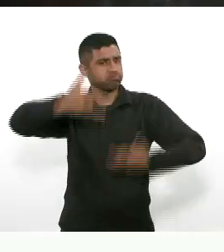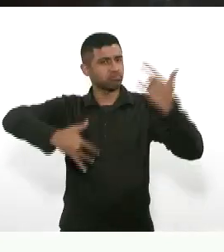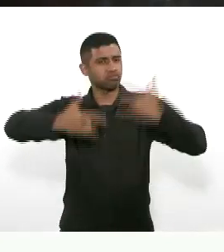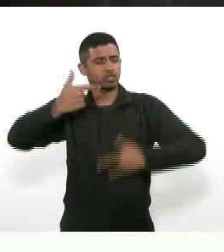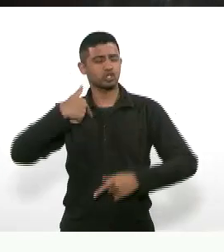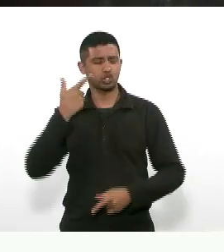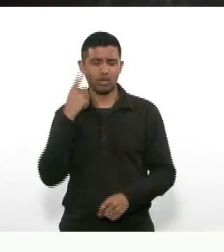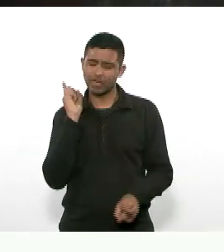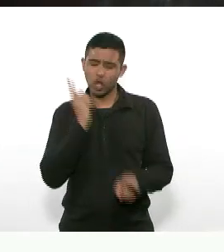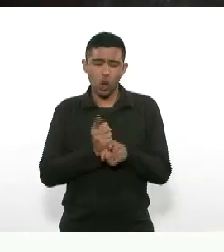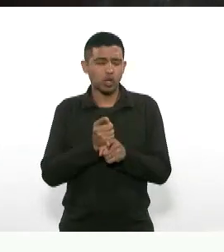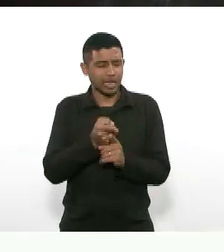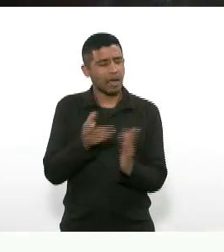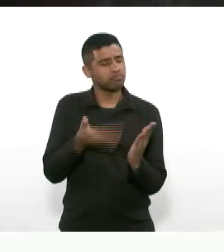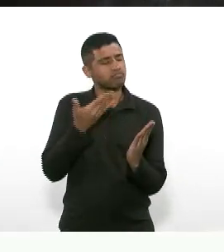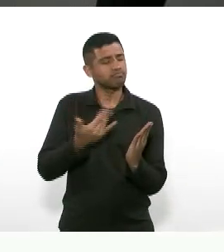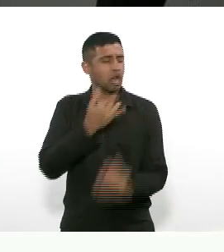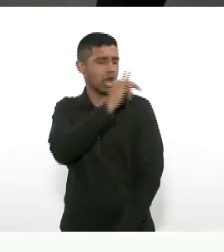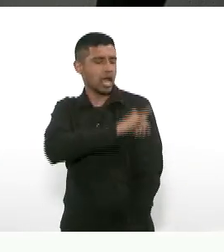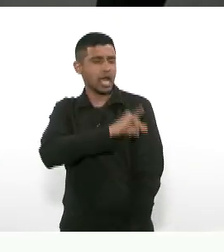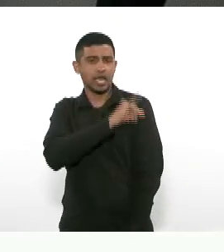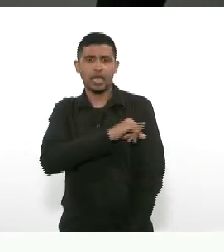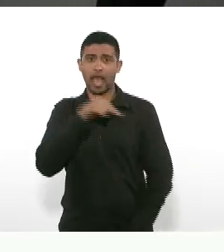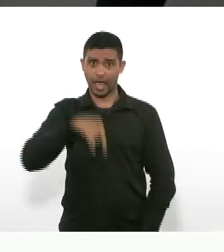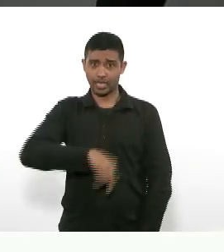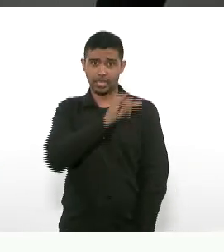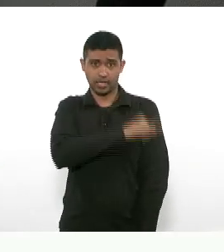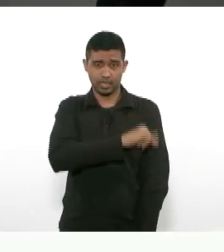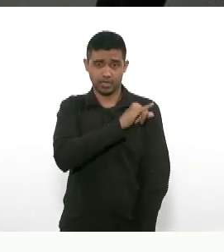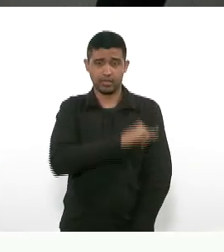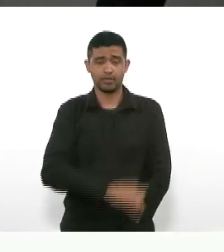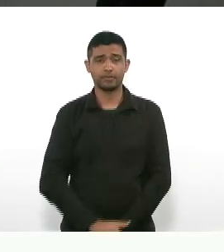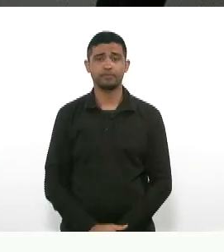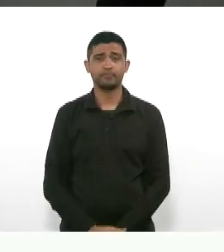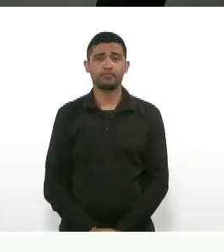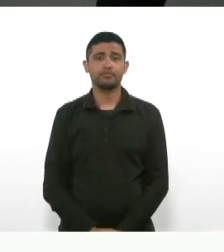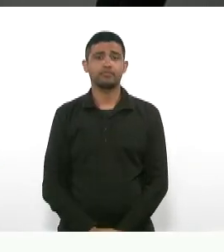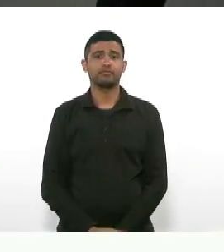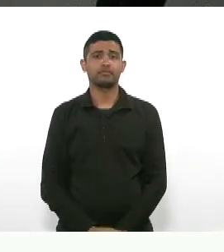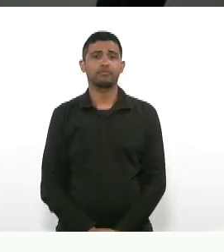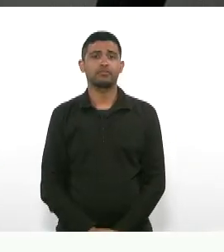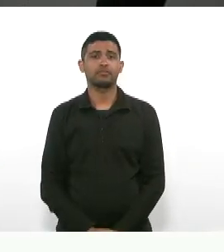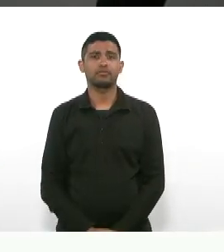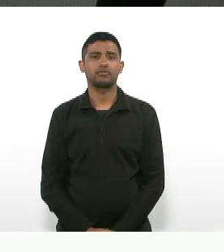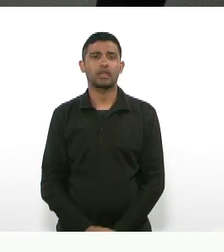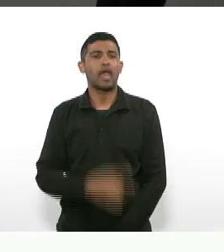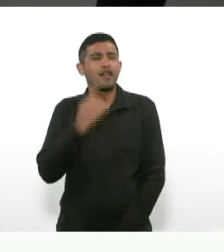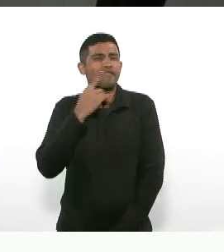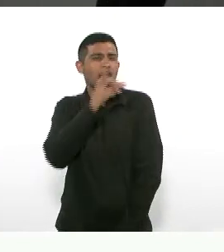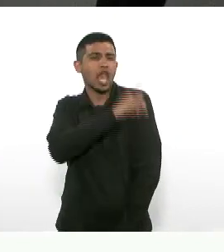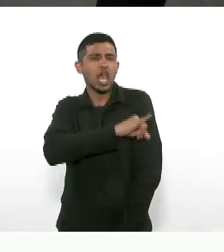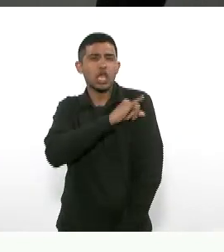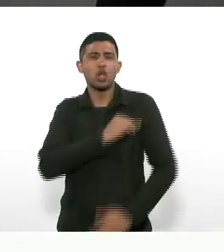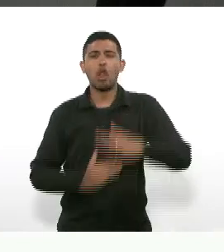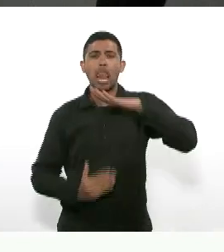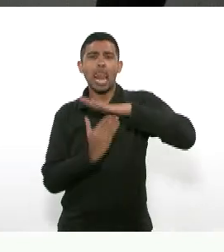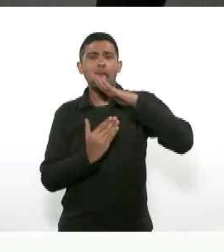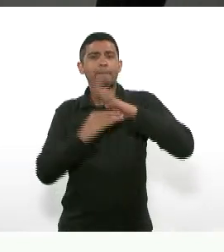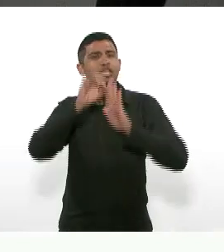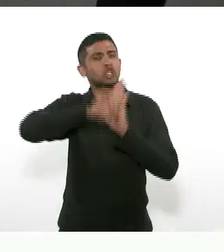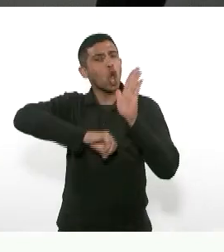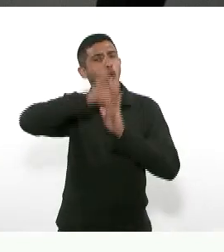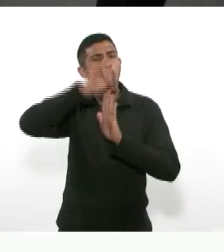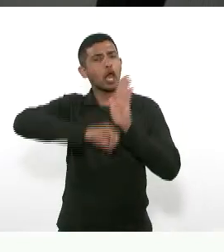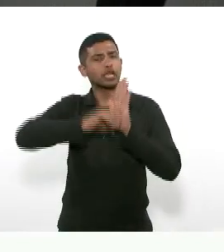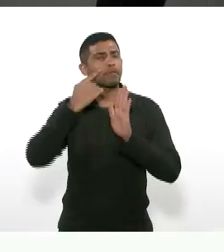aqui o Rio de Janeiro, né? O Rio de Janeiro, quando a gente coloca aí o limite orçamentário, né?